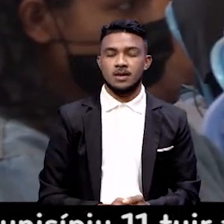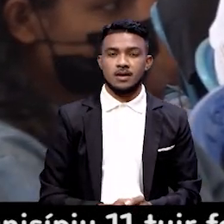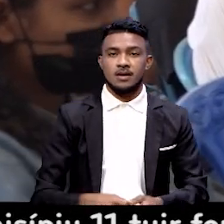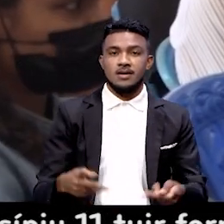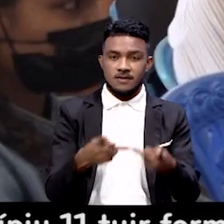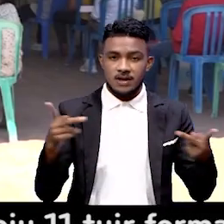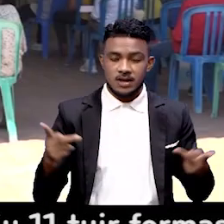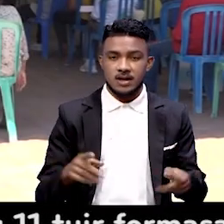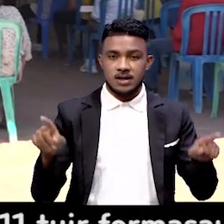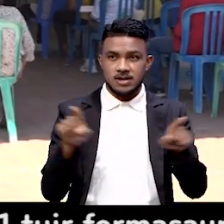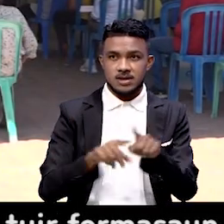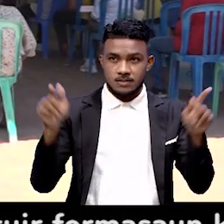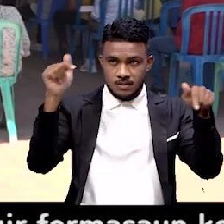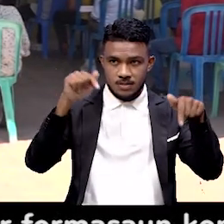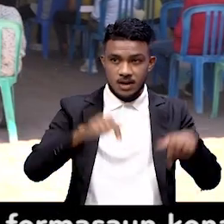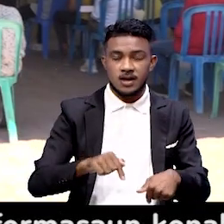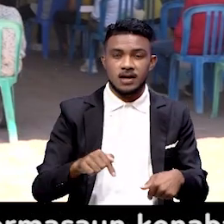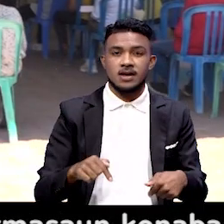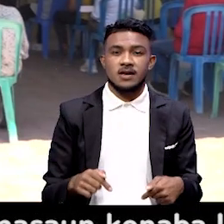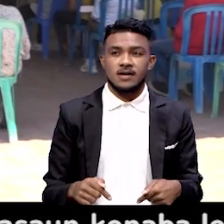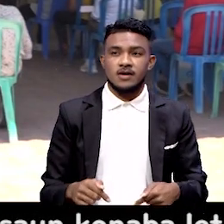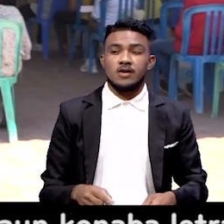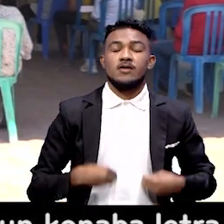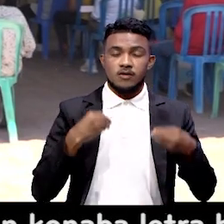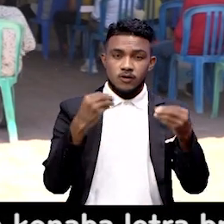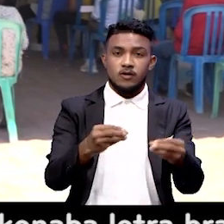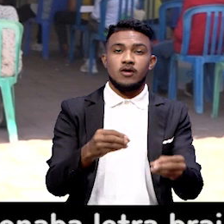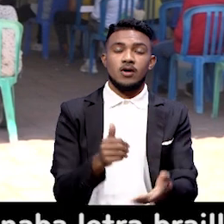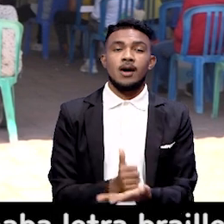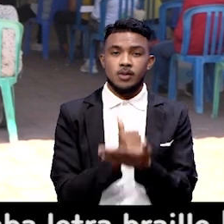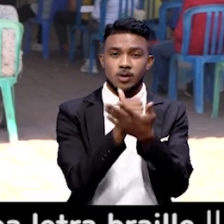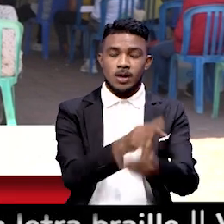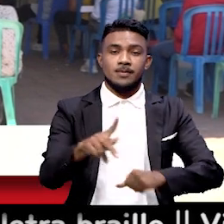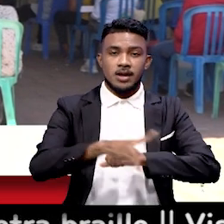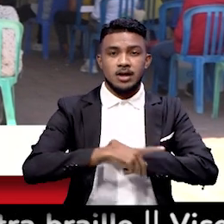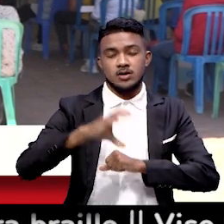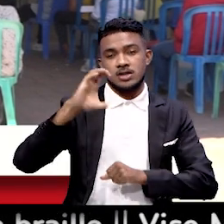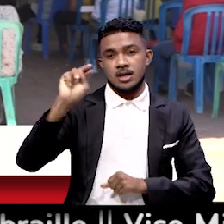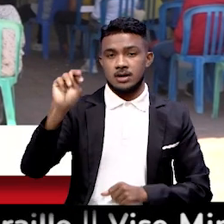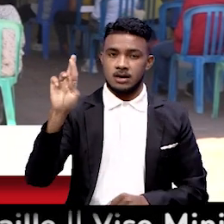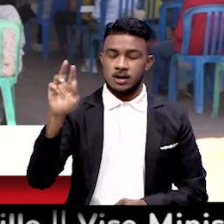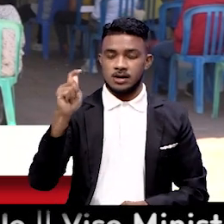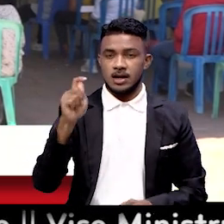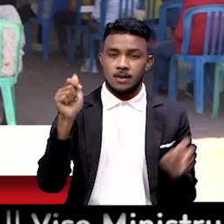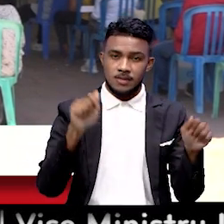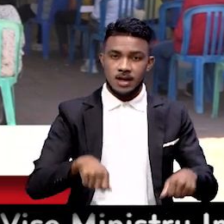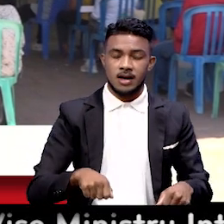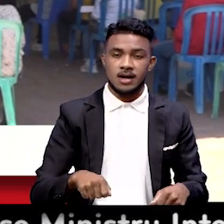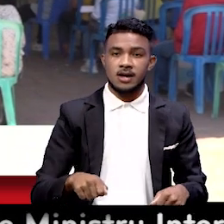idane mai reafirma fo apoi ba partidu Senarte hori bele